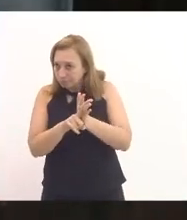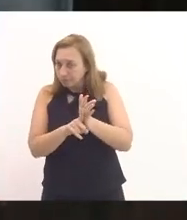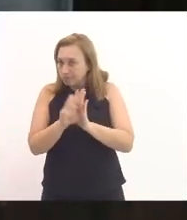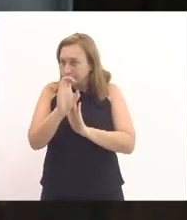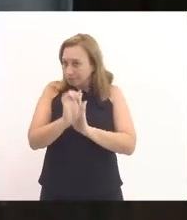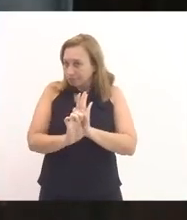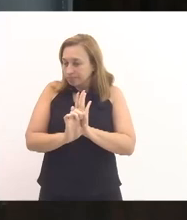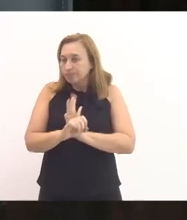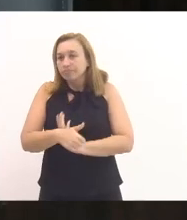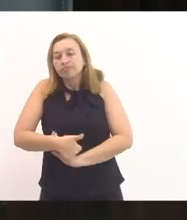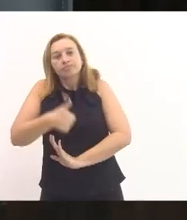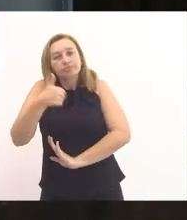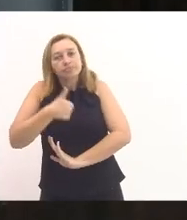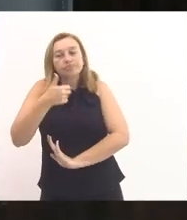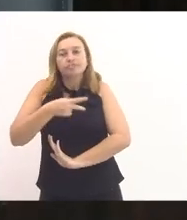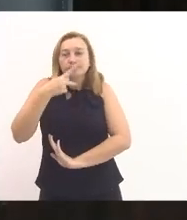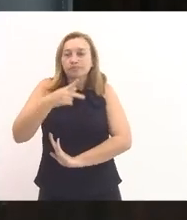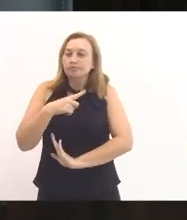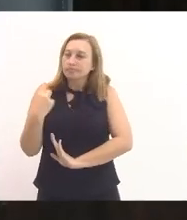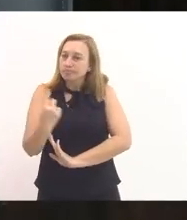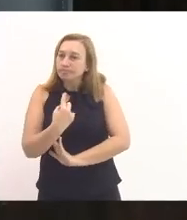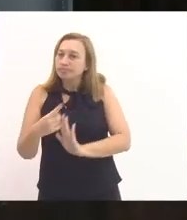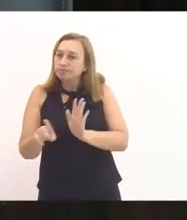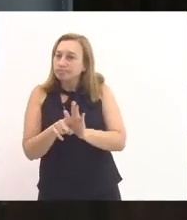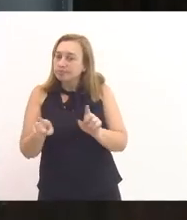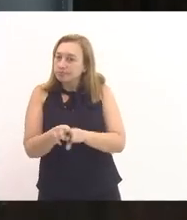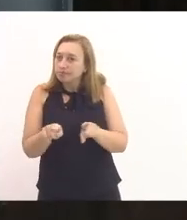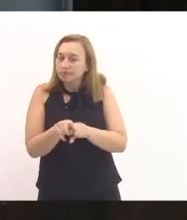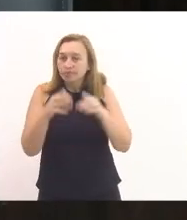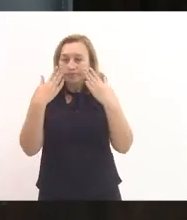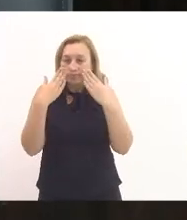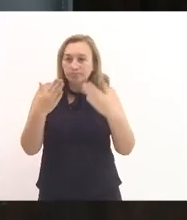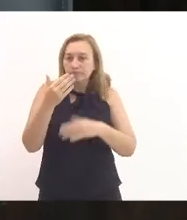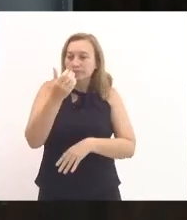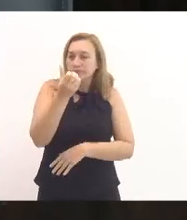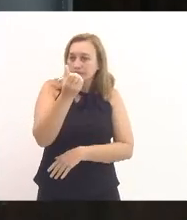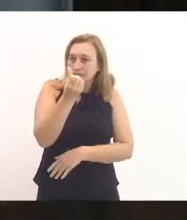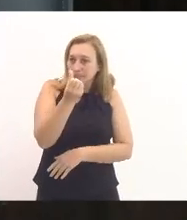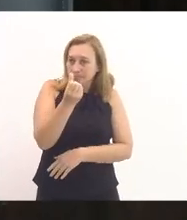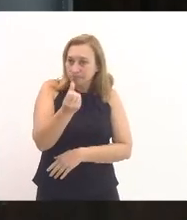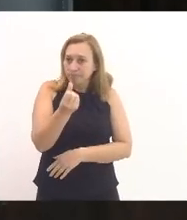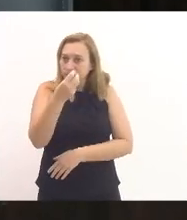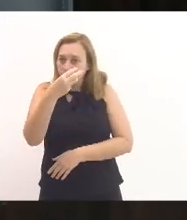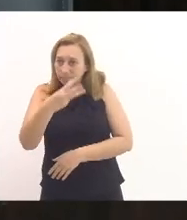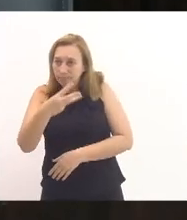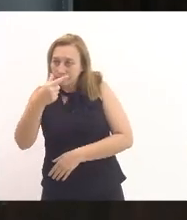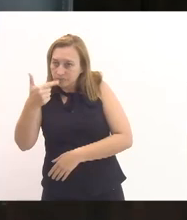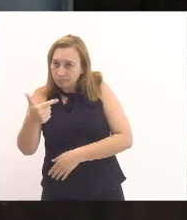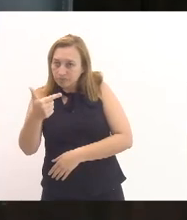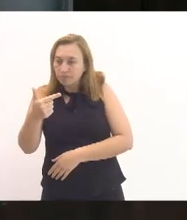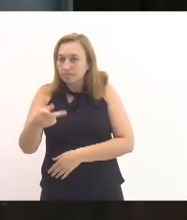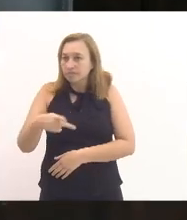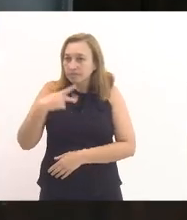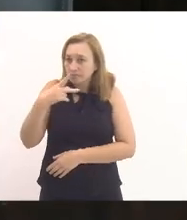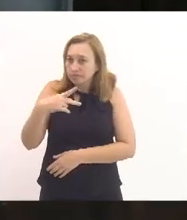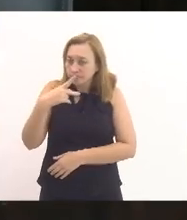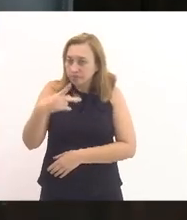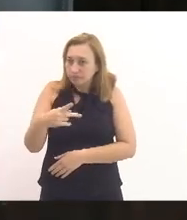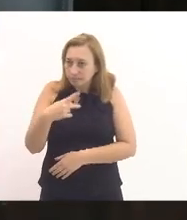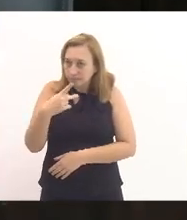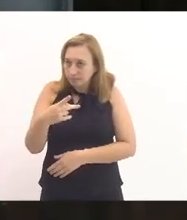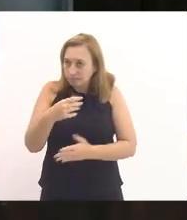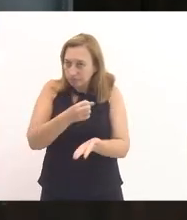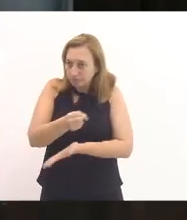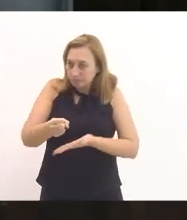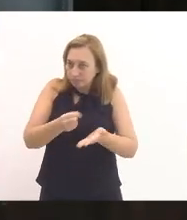emendas primeiro dizer que nós também apresentamos emenda 632 que também fala sobre a incidência